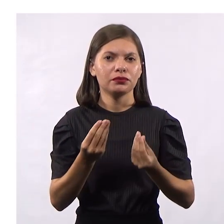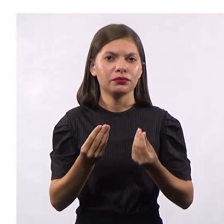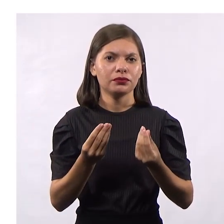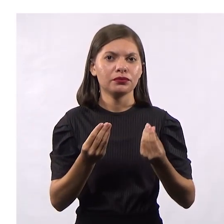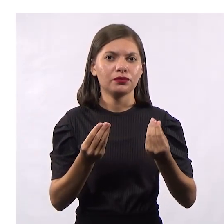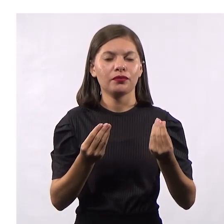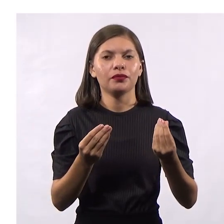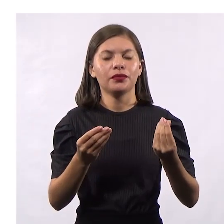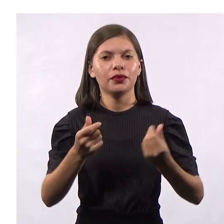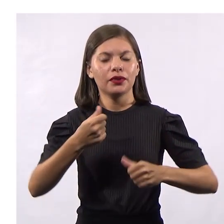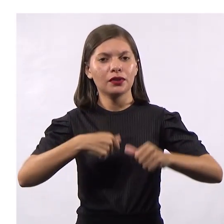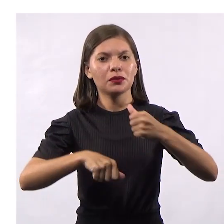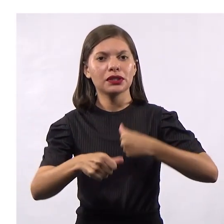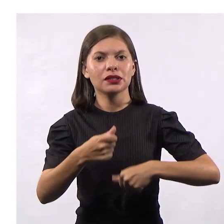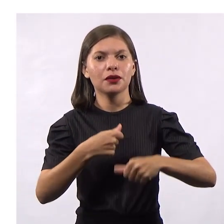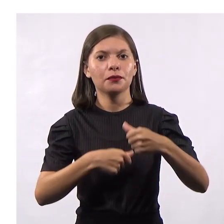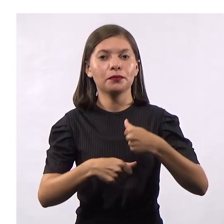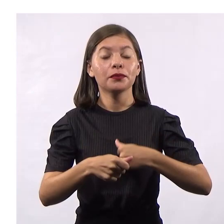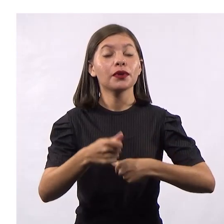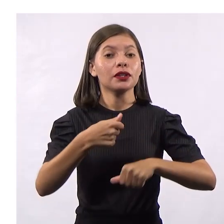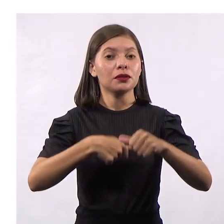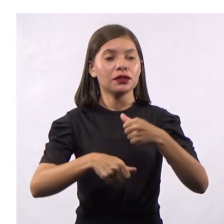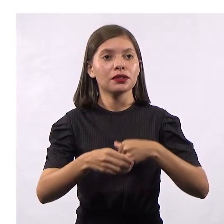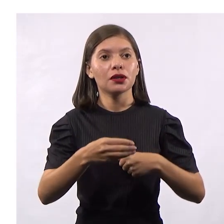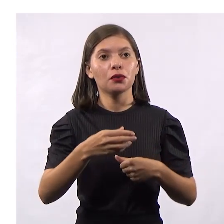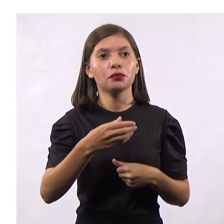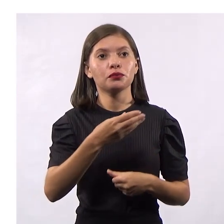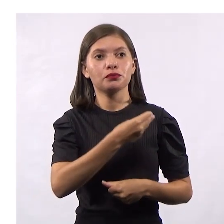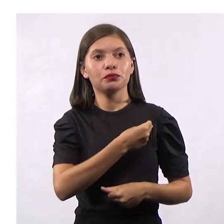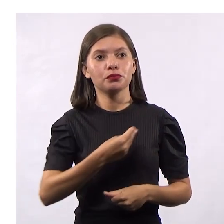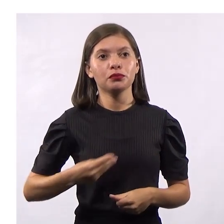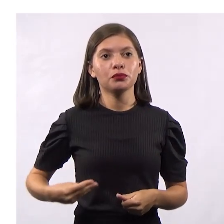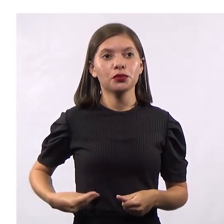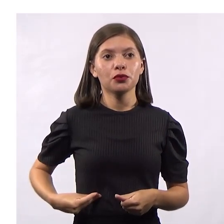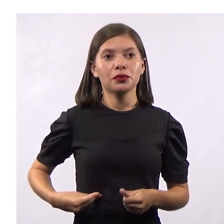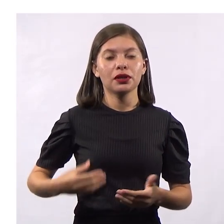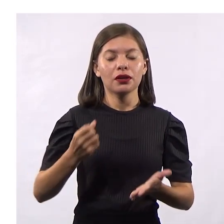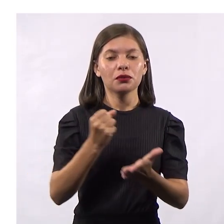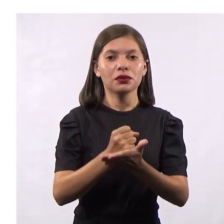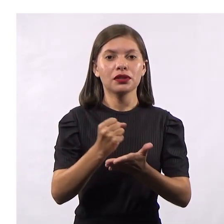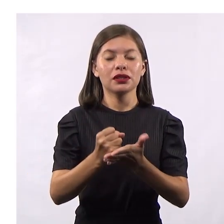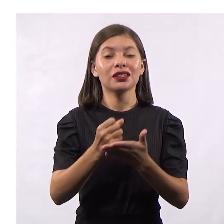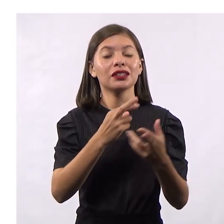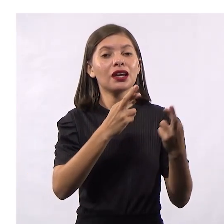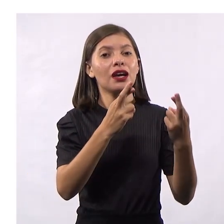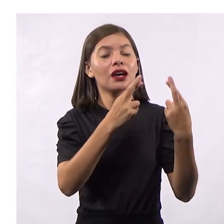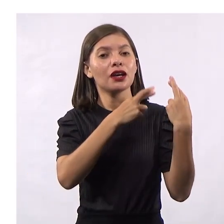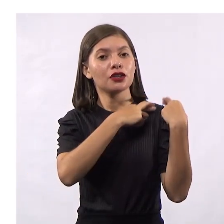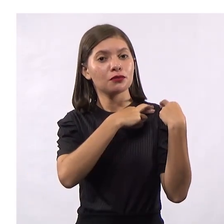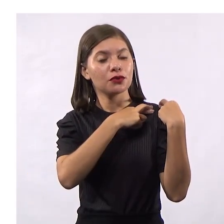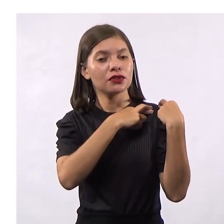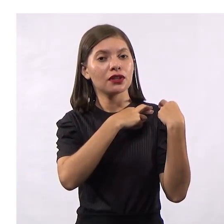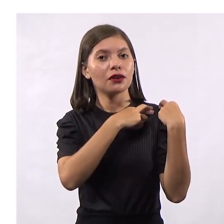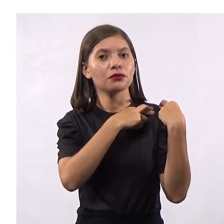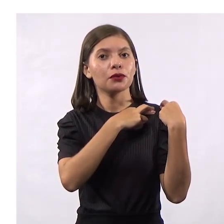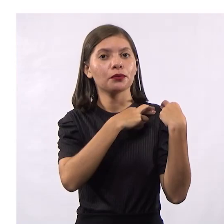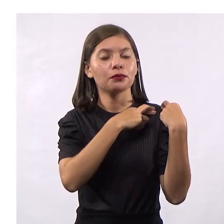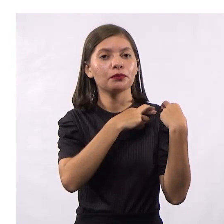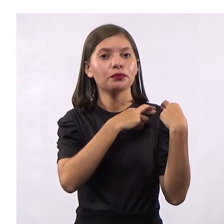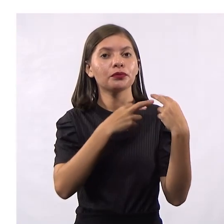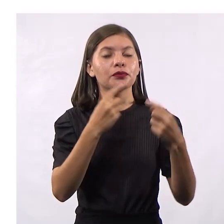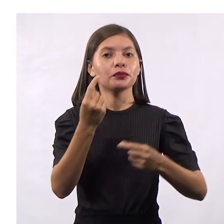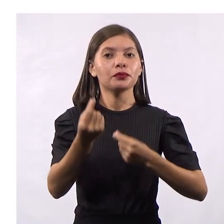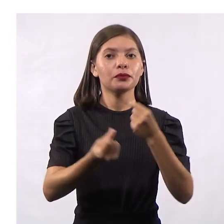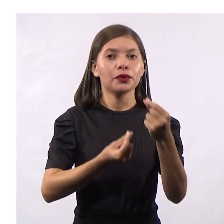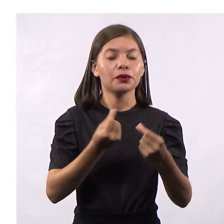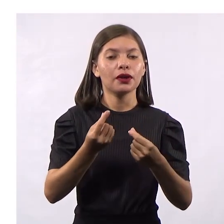esses fatos da administração? É quando, gente, a administração pública contratante, né? Ela